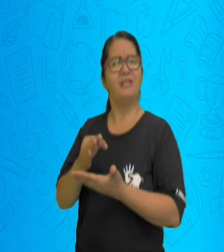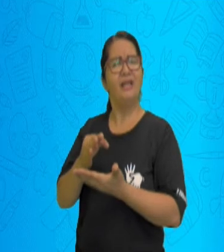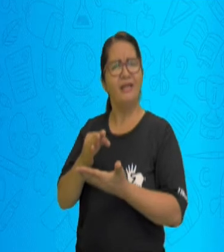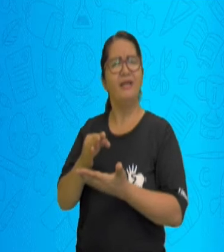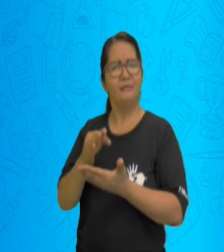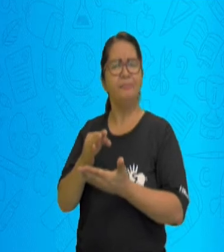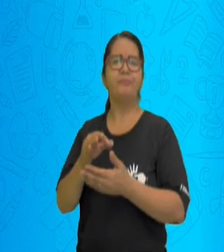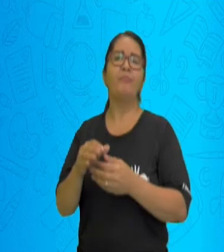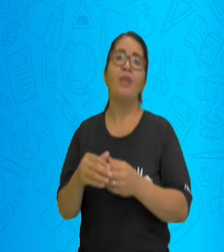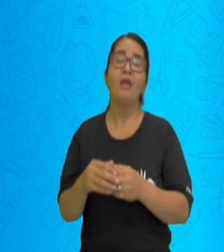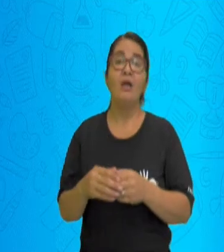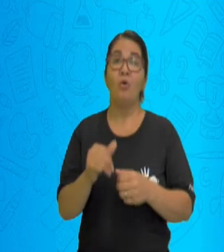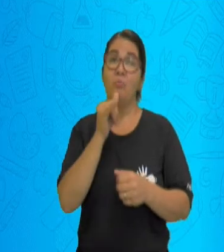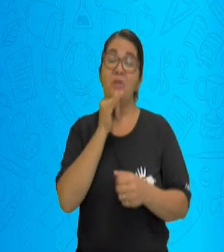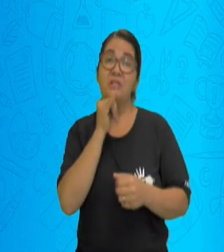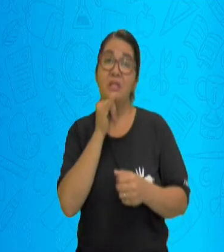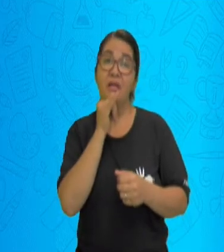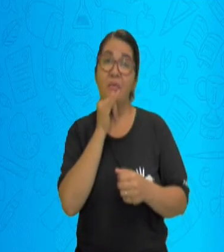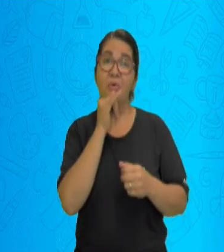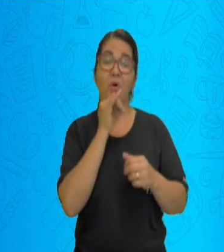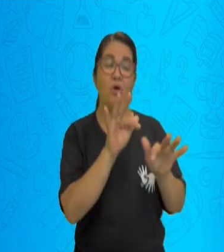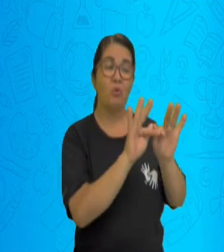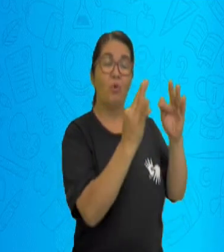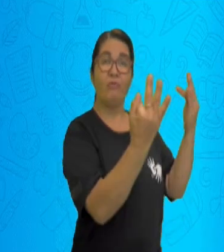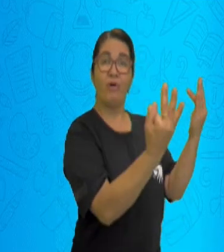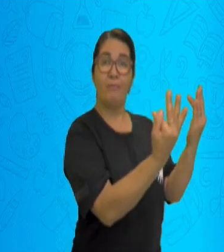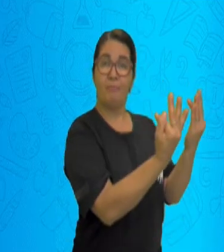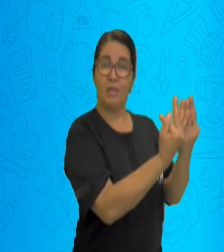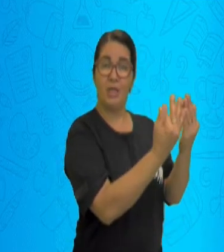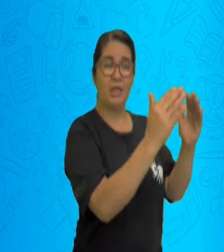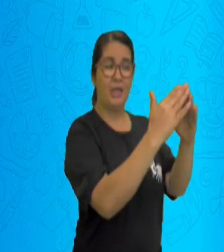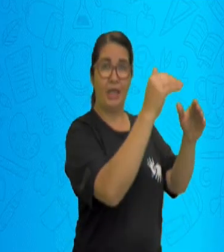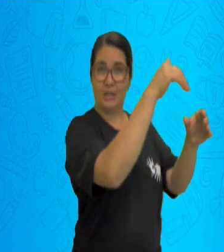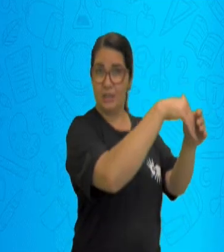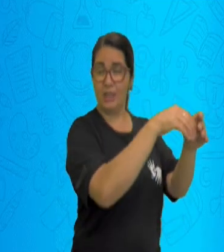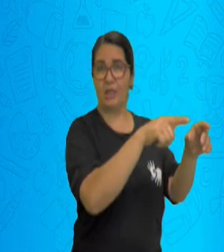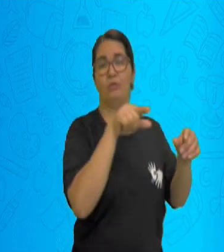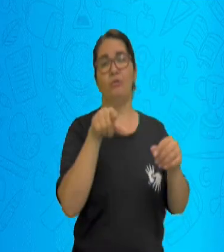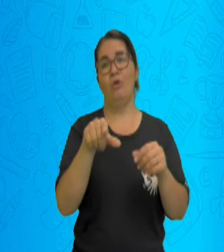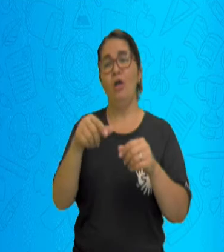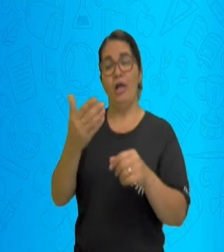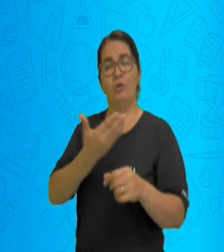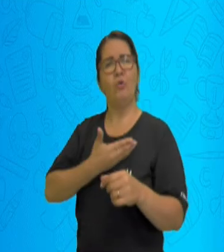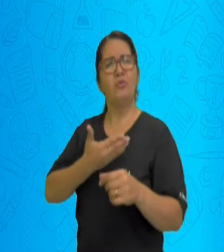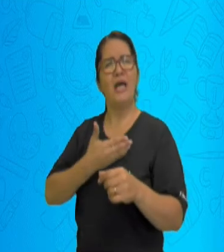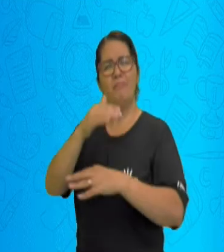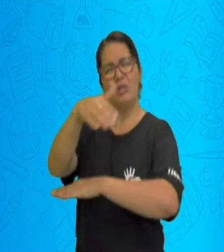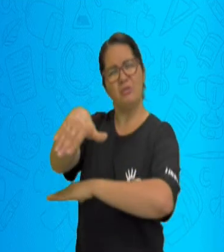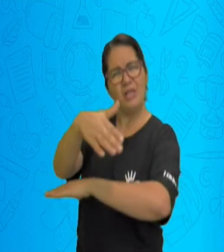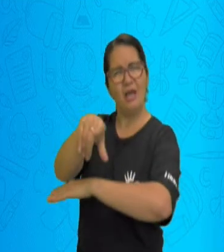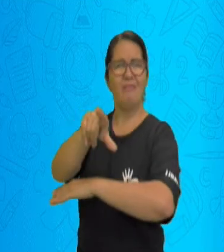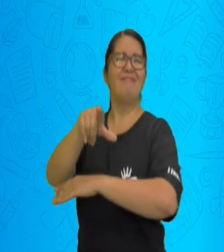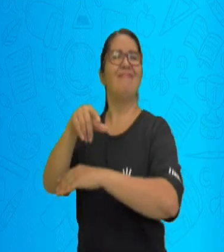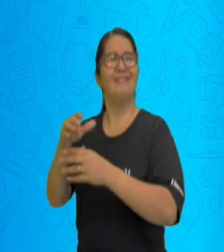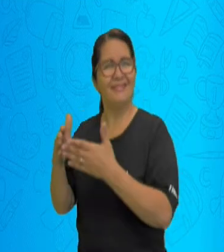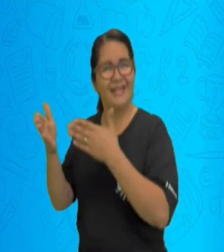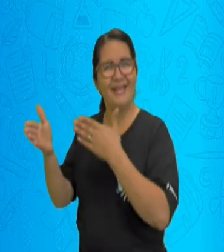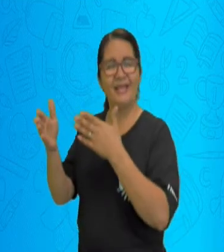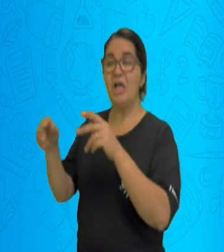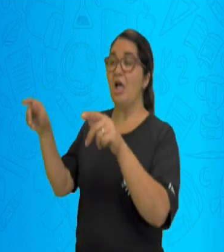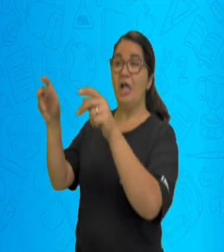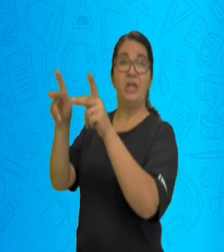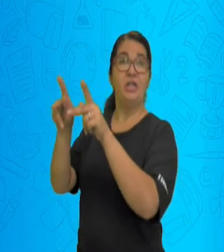linguagem bem simples, sem preocupação com a gramática. Então vamos lá.